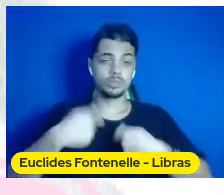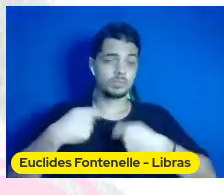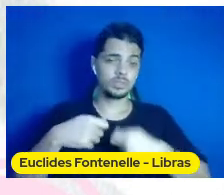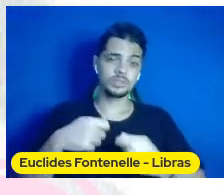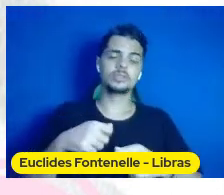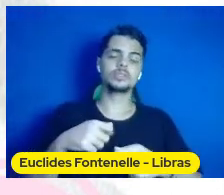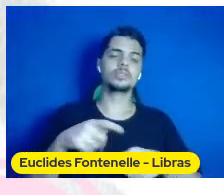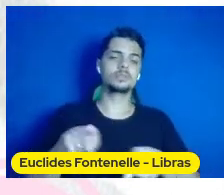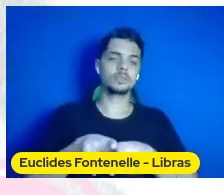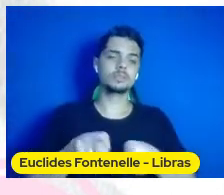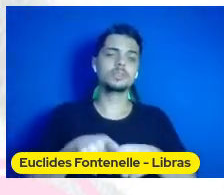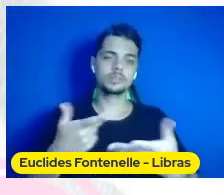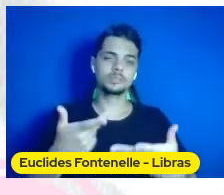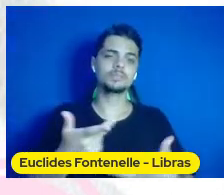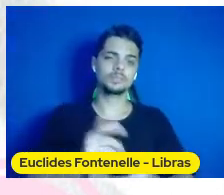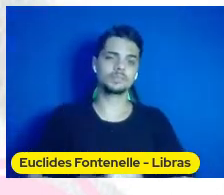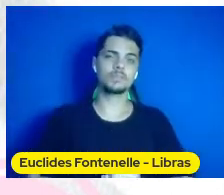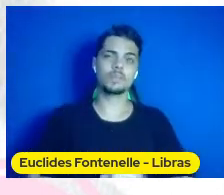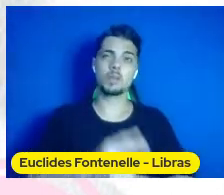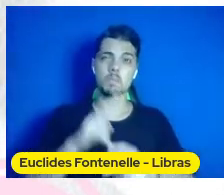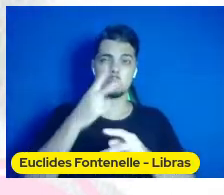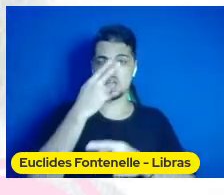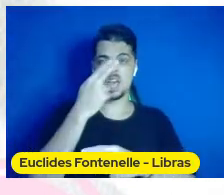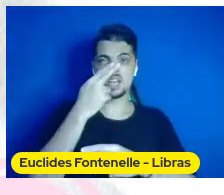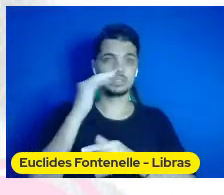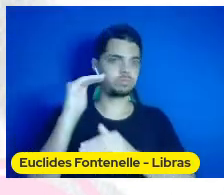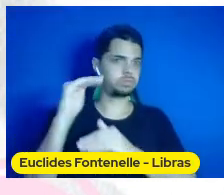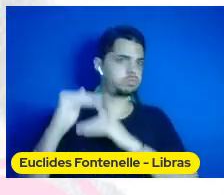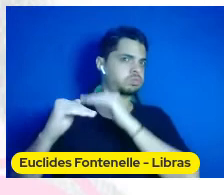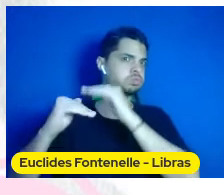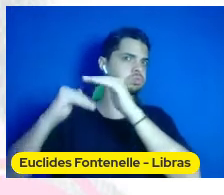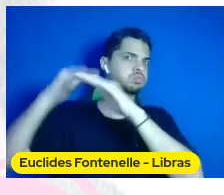e como um tsunami, e quase que